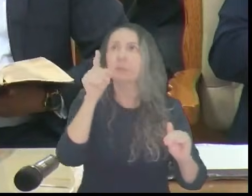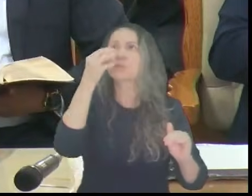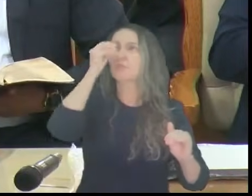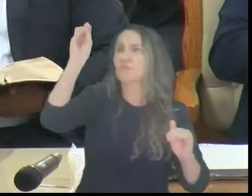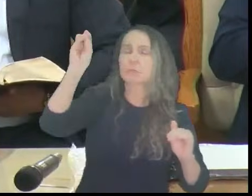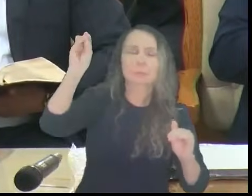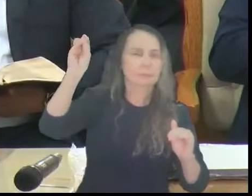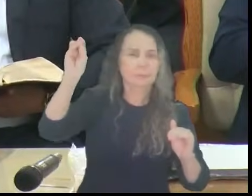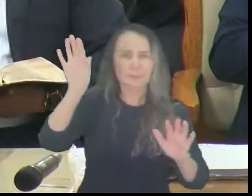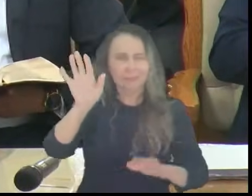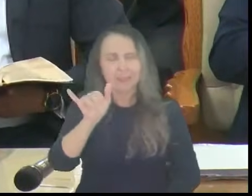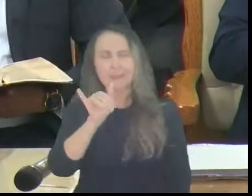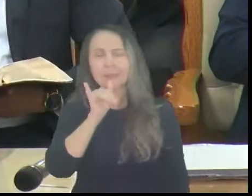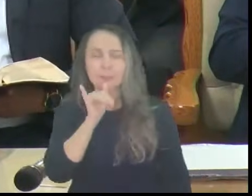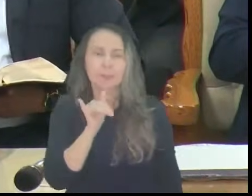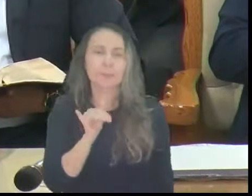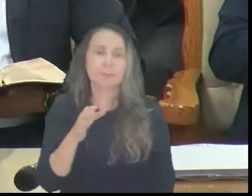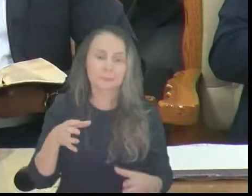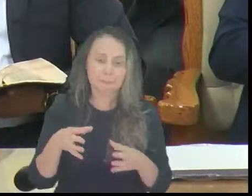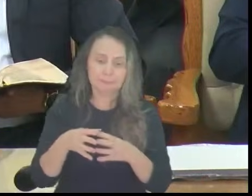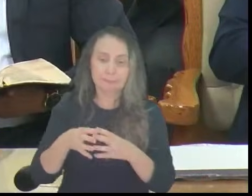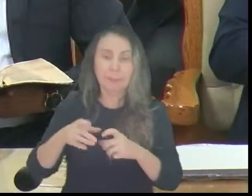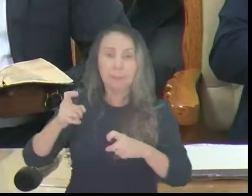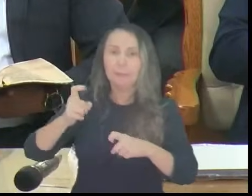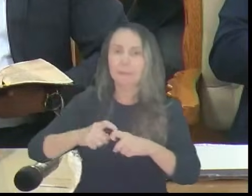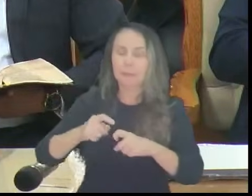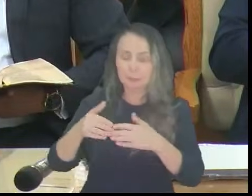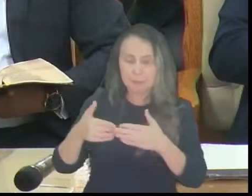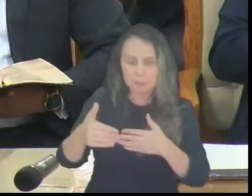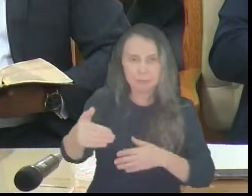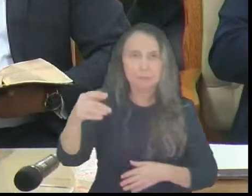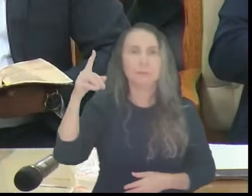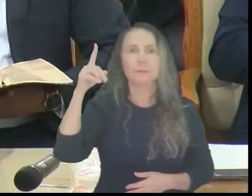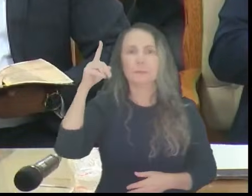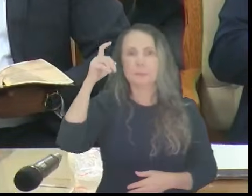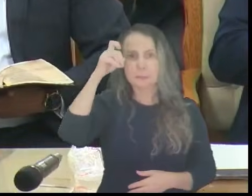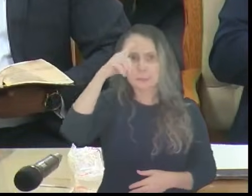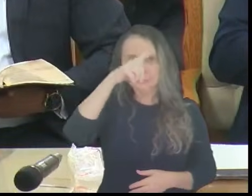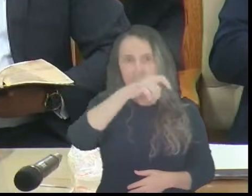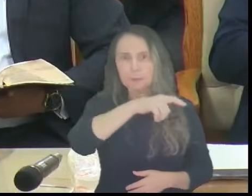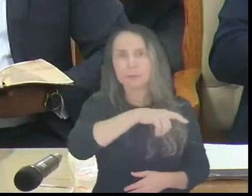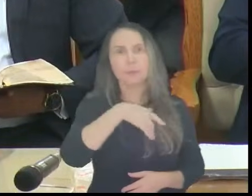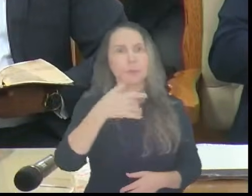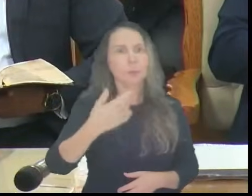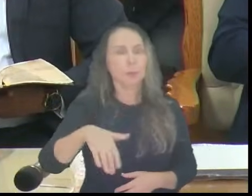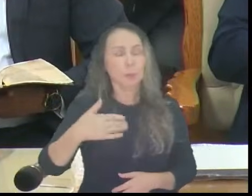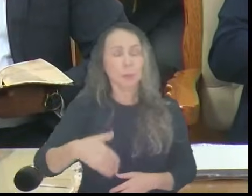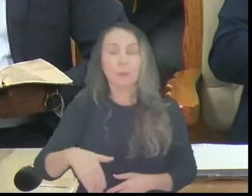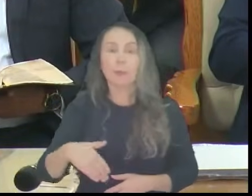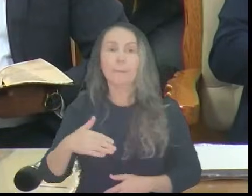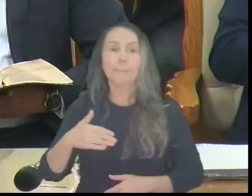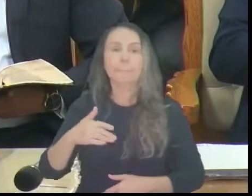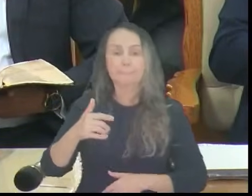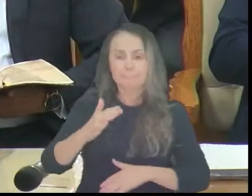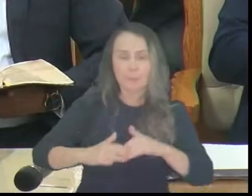difícil para os médicos. Vai ficar difícil para os médicos, para os médicos funcionários públicos. Por